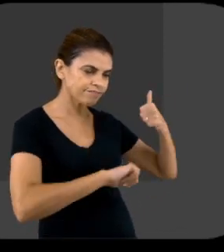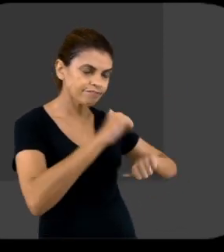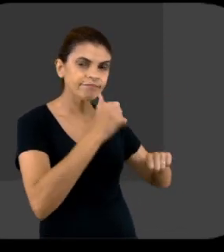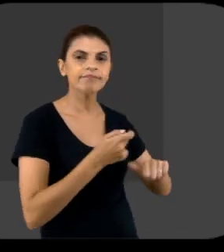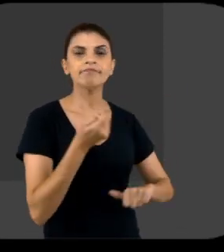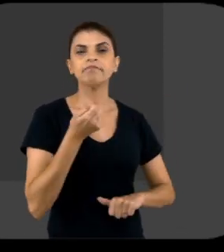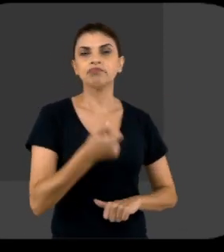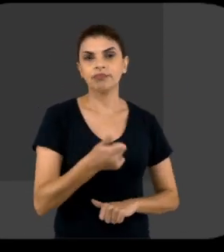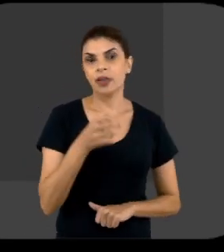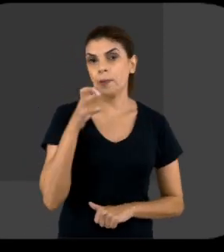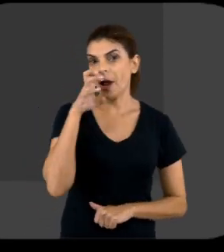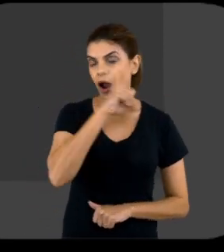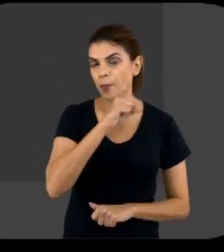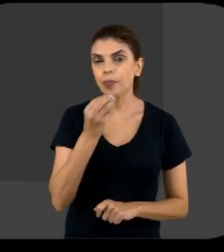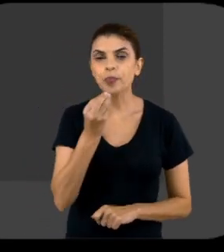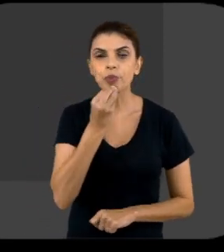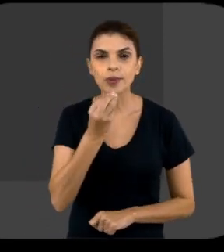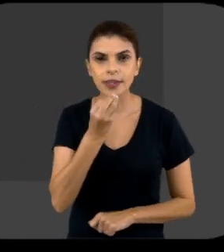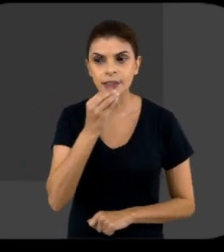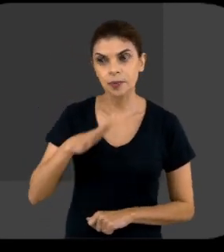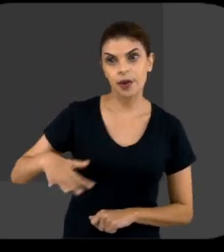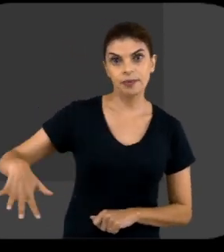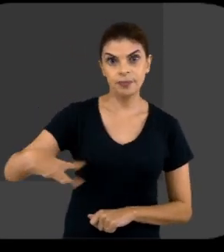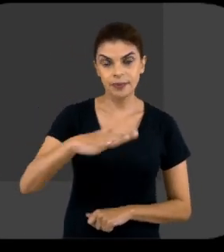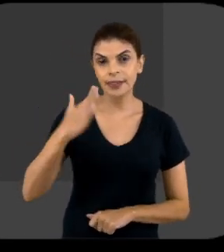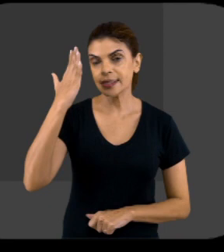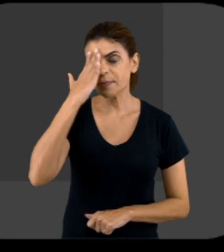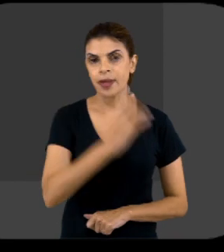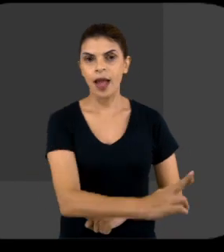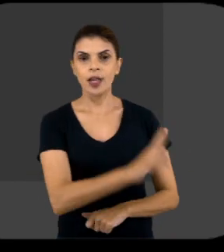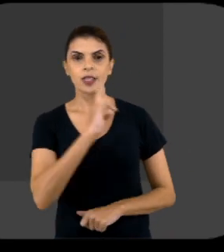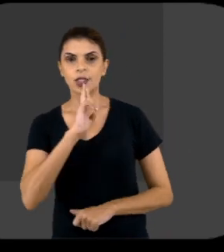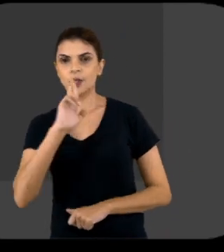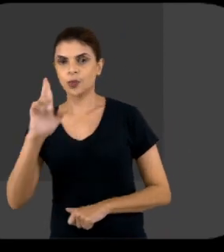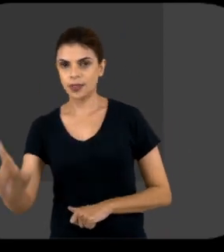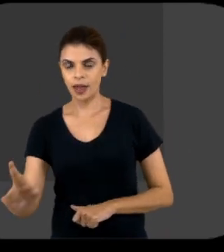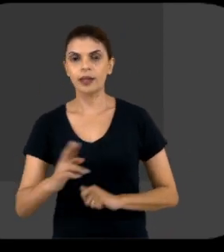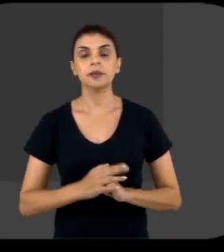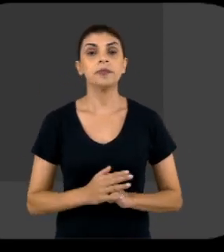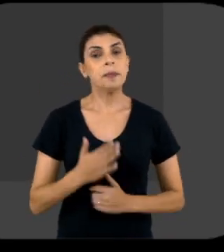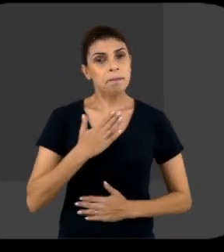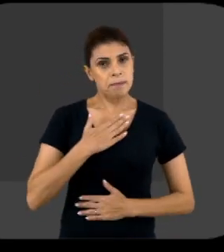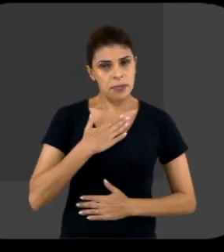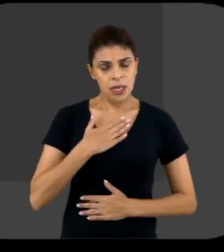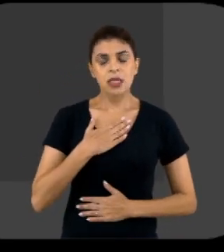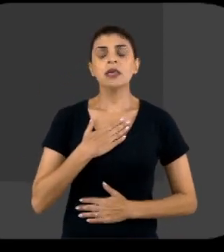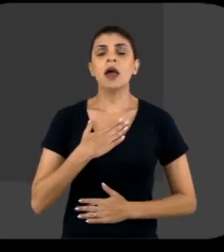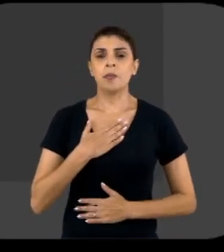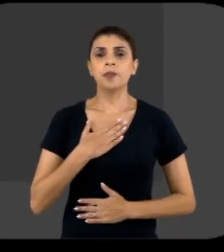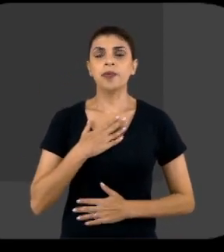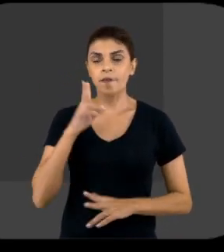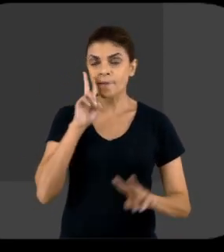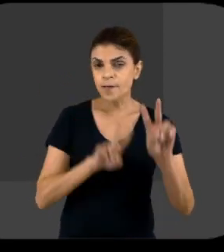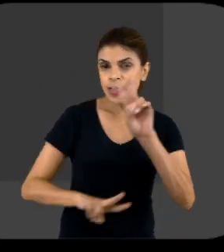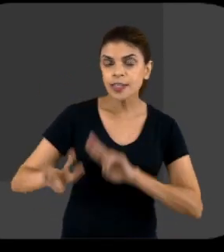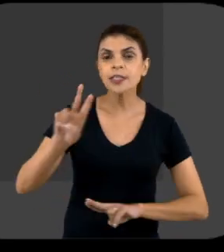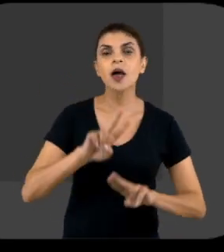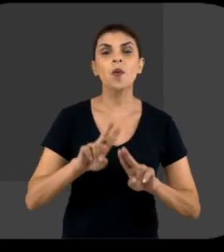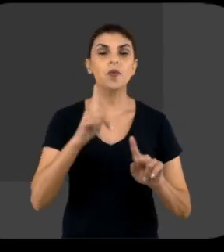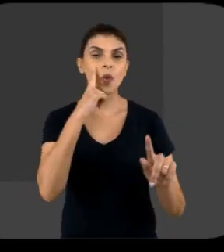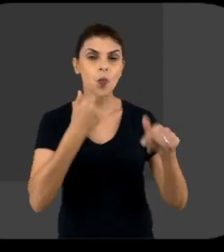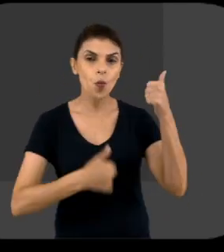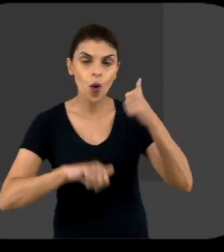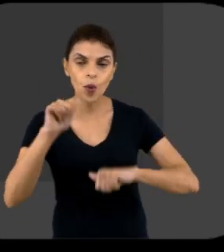ser o mais prestativo possível para o corpo clínico. Então, na minha definição de qualidade, qualidade